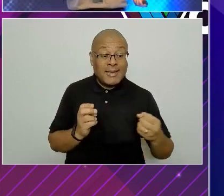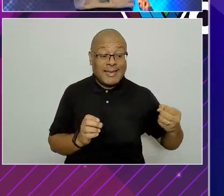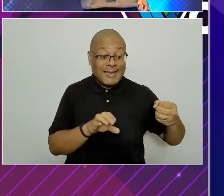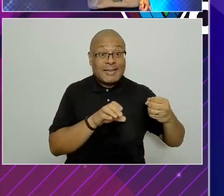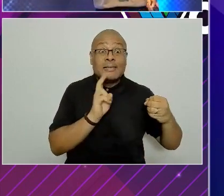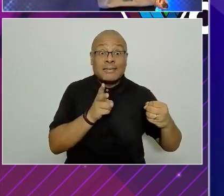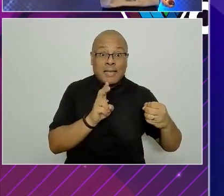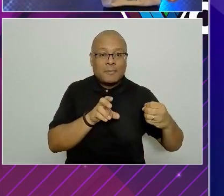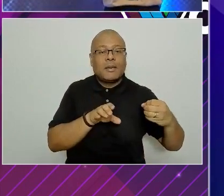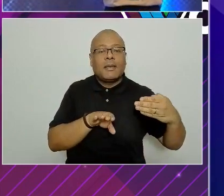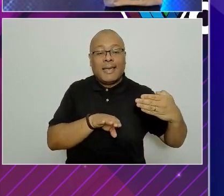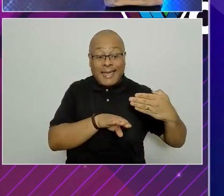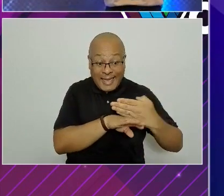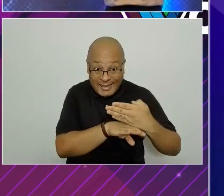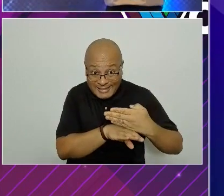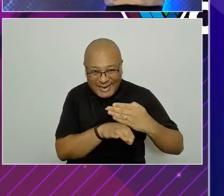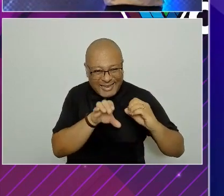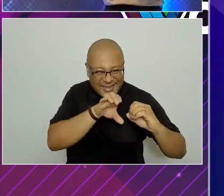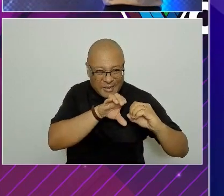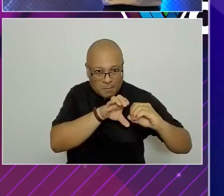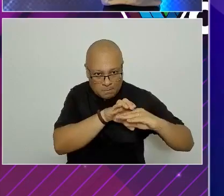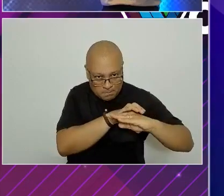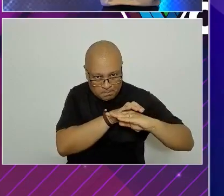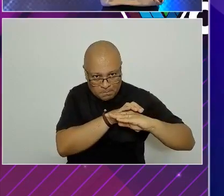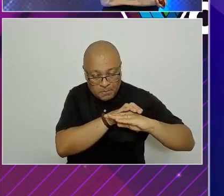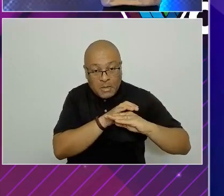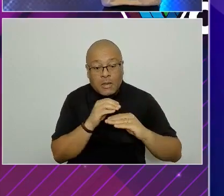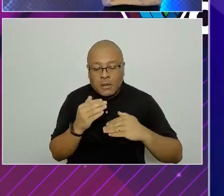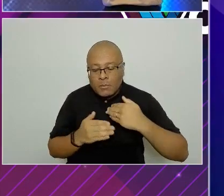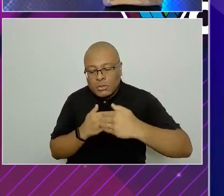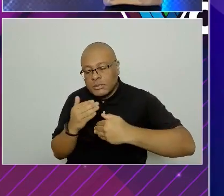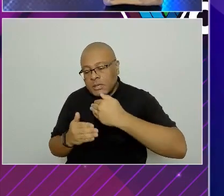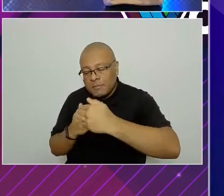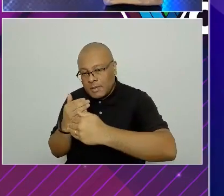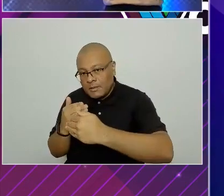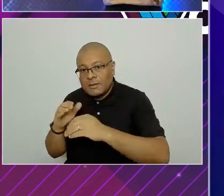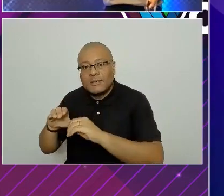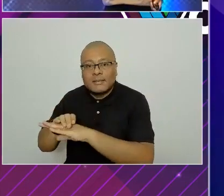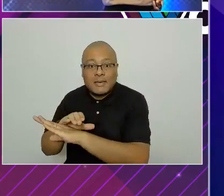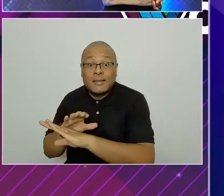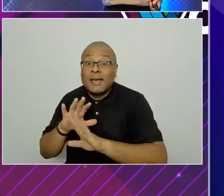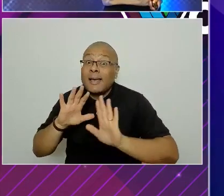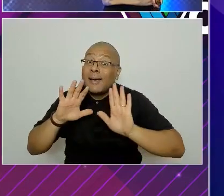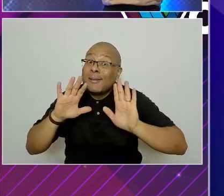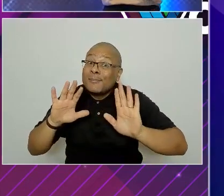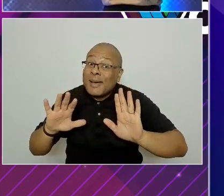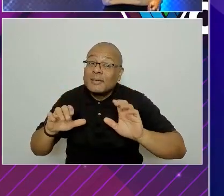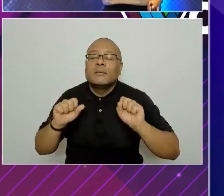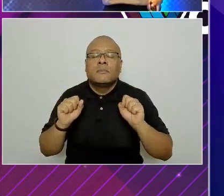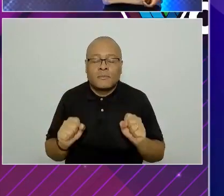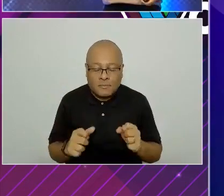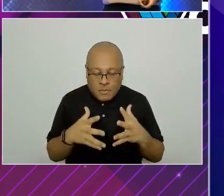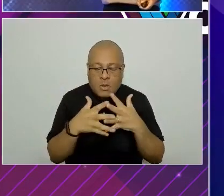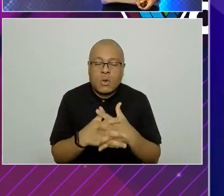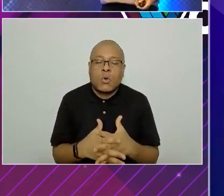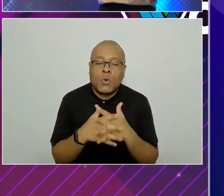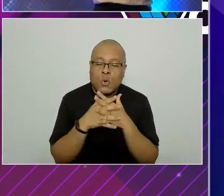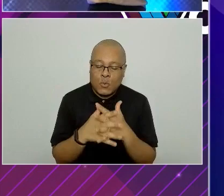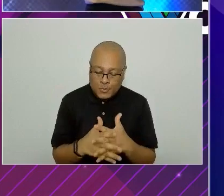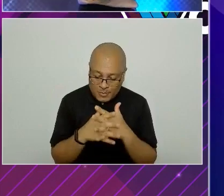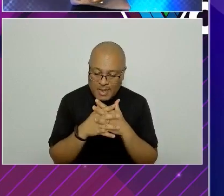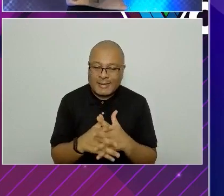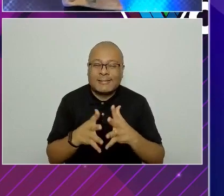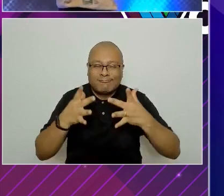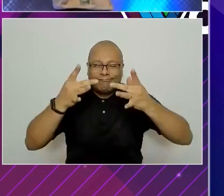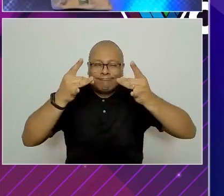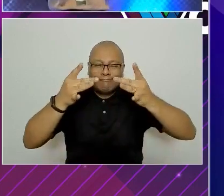saída. Só que essas redes neurais, dependendo do que estiver sendo desenvolvido, ela pode ser mais complexa, né? Inclusive, é muito